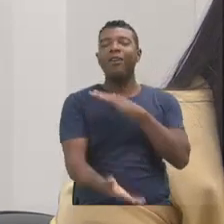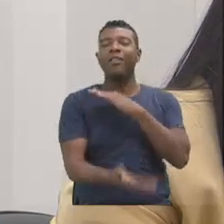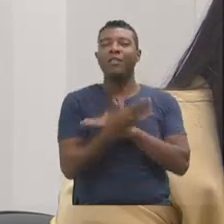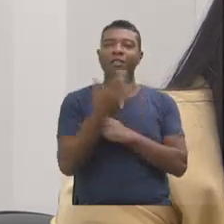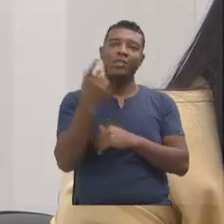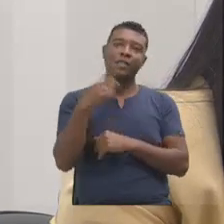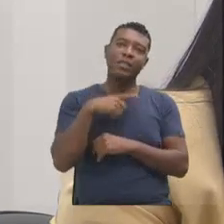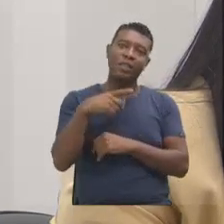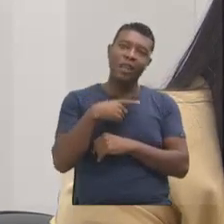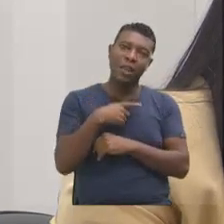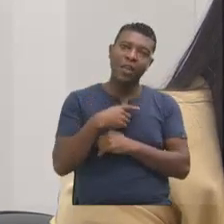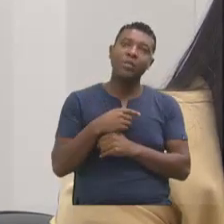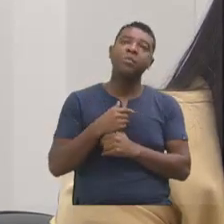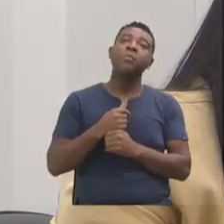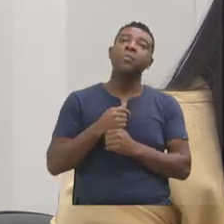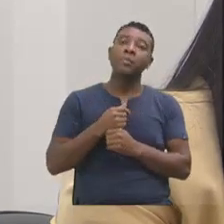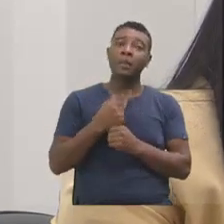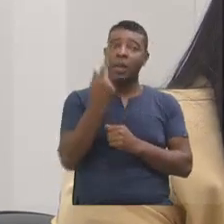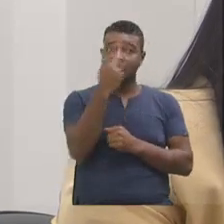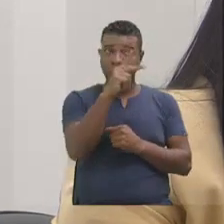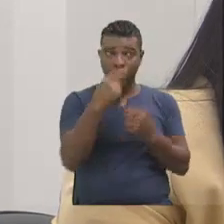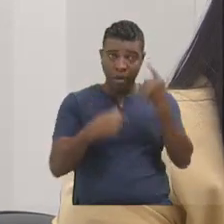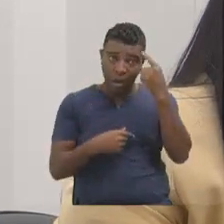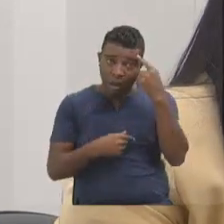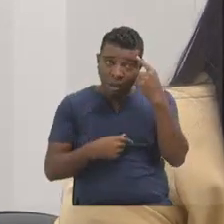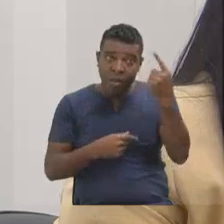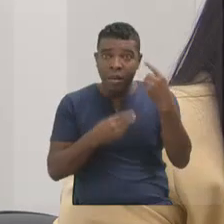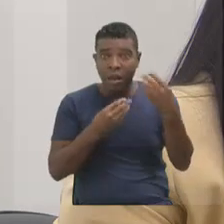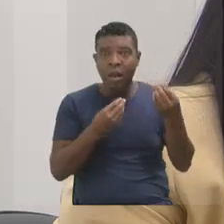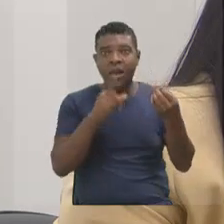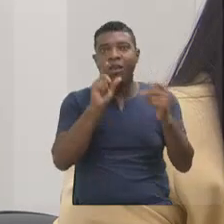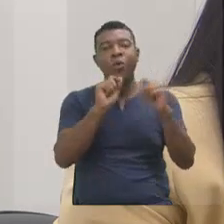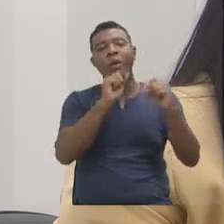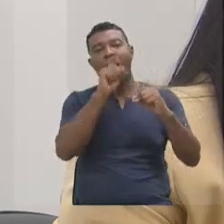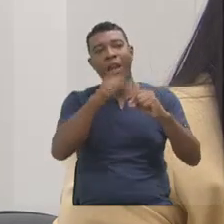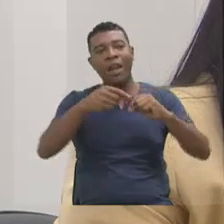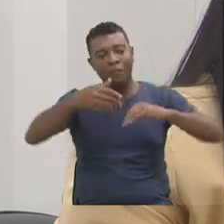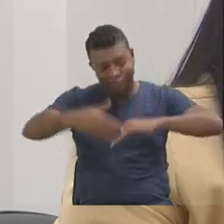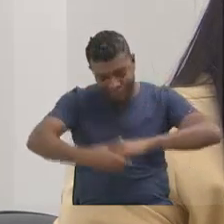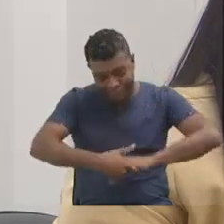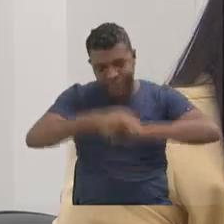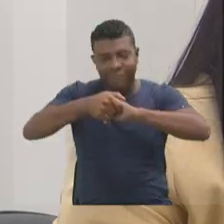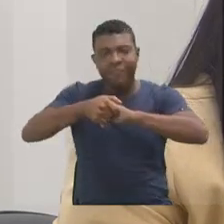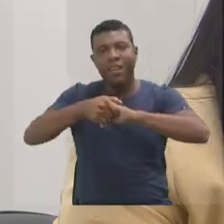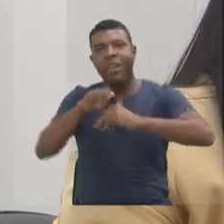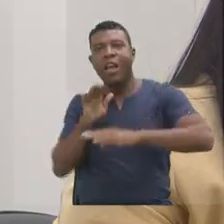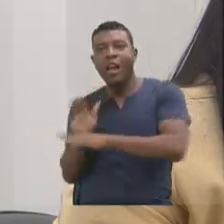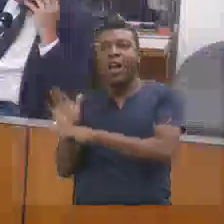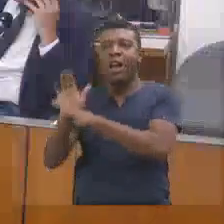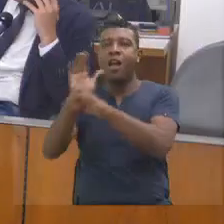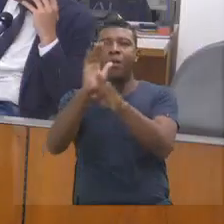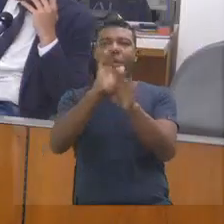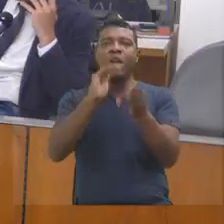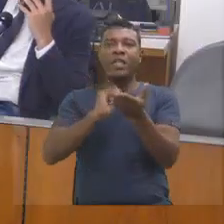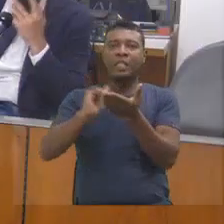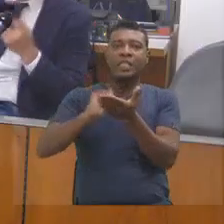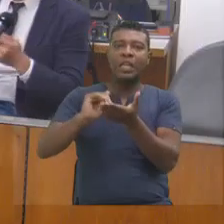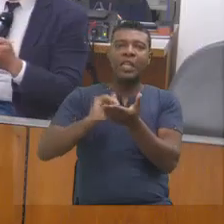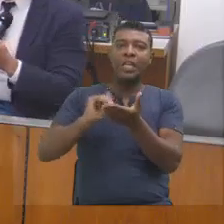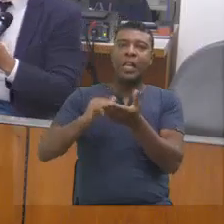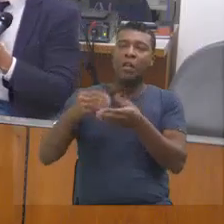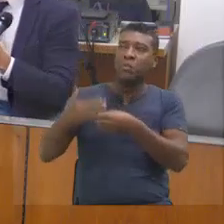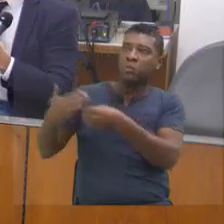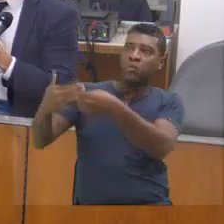secretária se você a sua ideia de dar as mãos e dar um apoio ao secretário de saúde pelo Estado